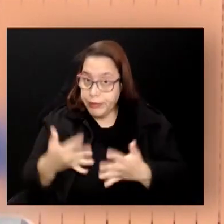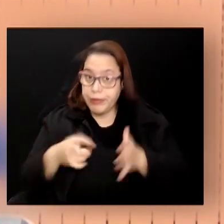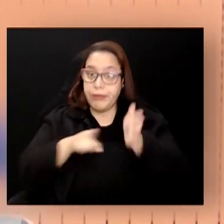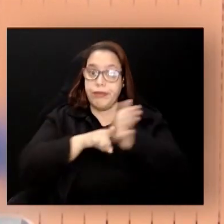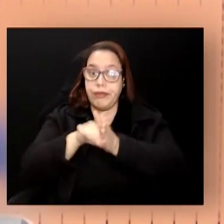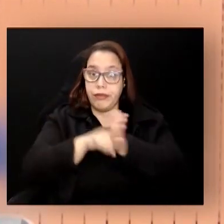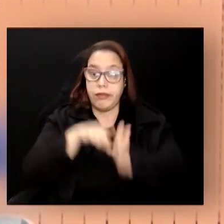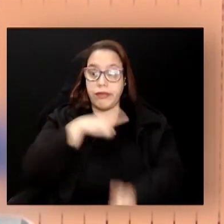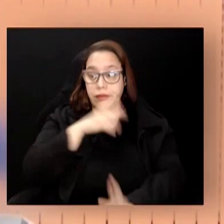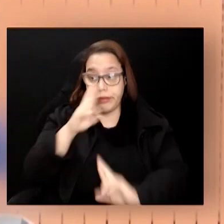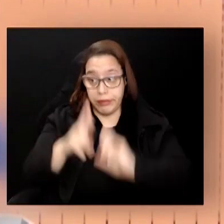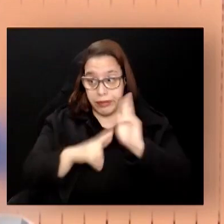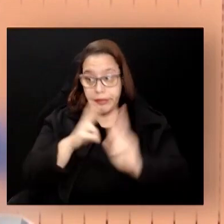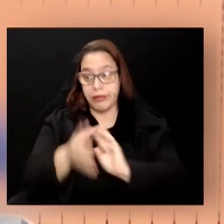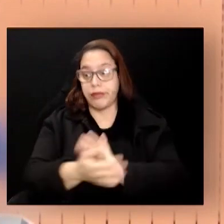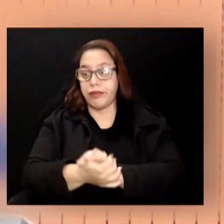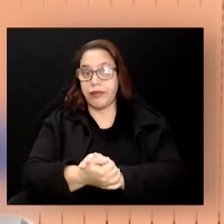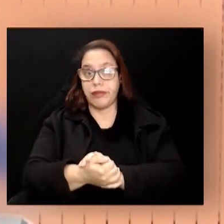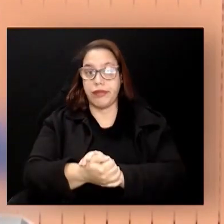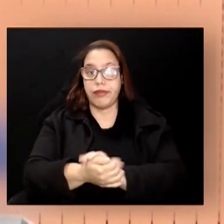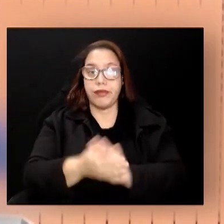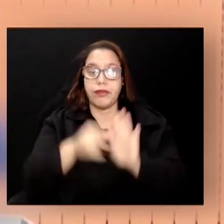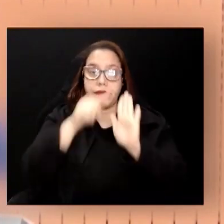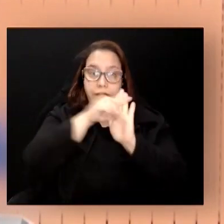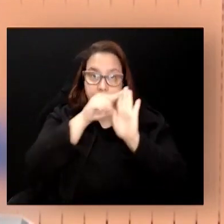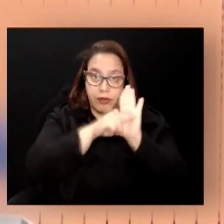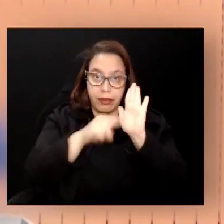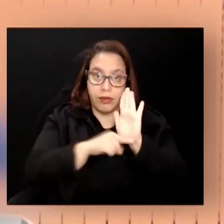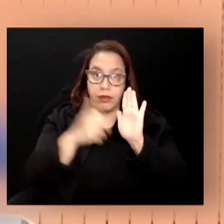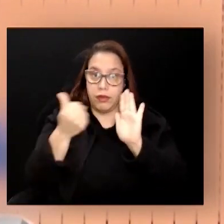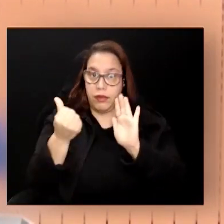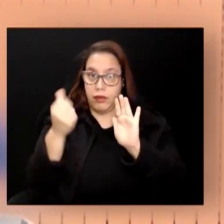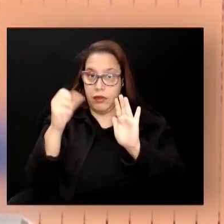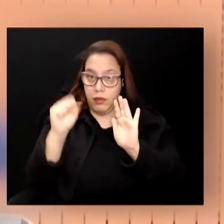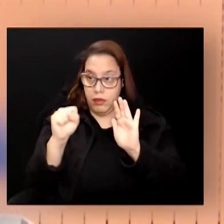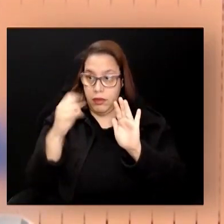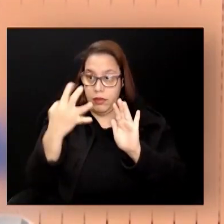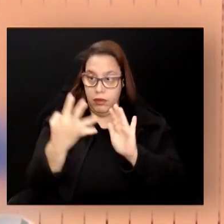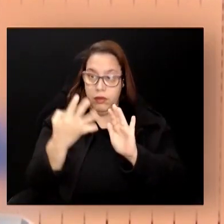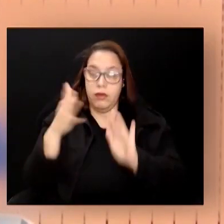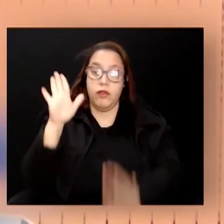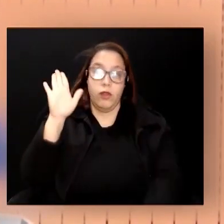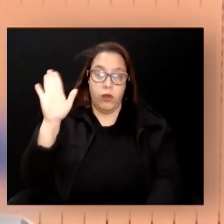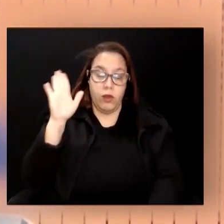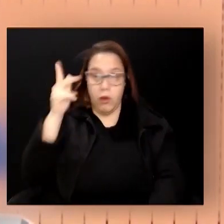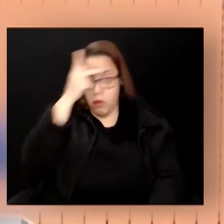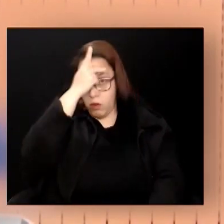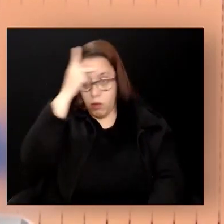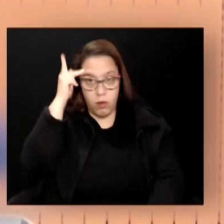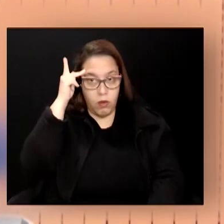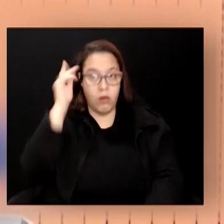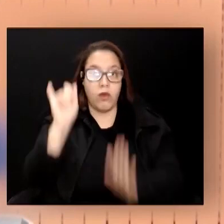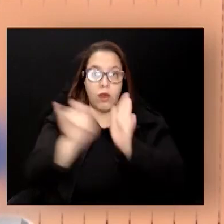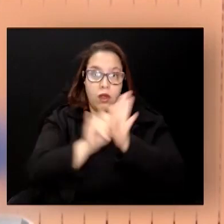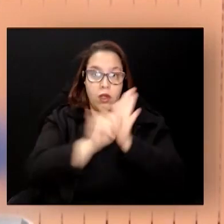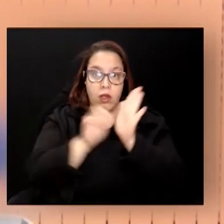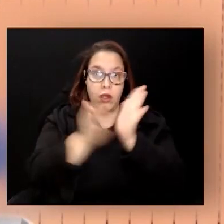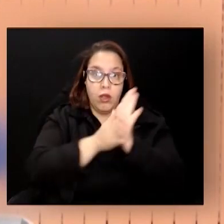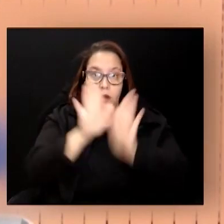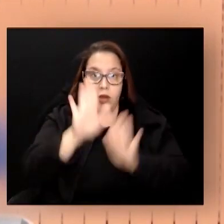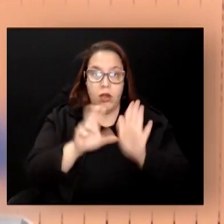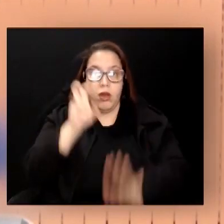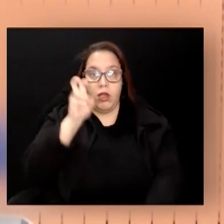respondidas. Foram classificados 184 candidatos no edital número 5 de